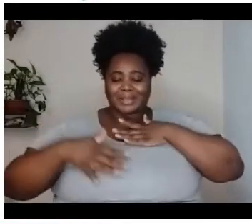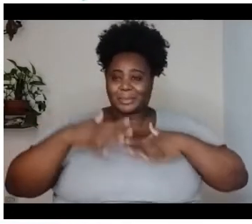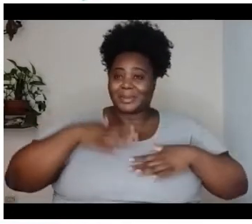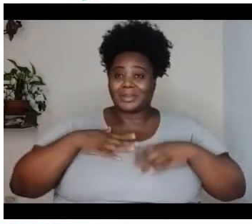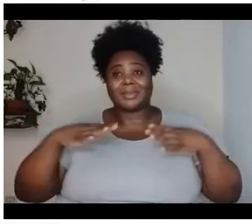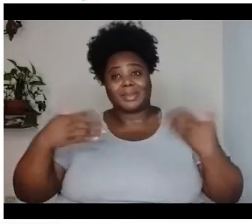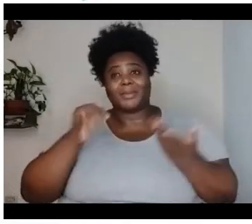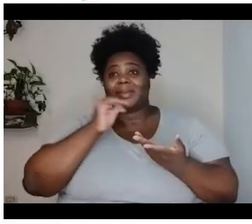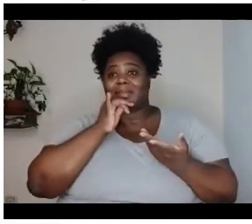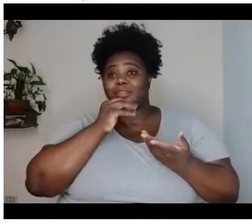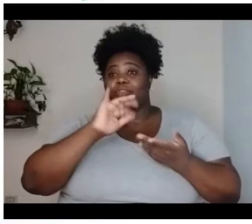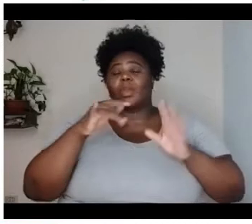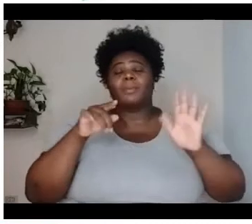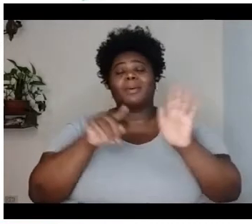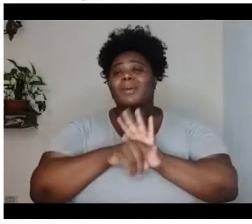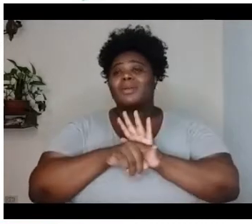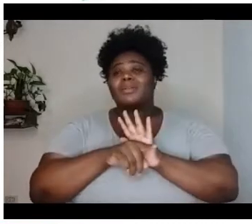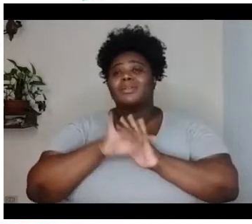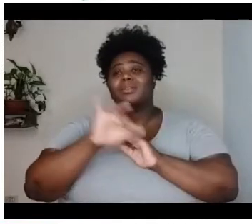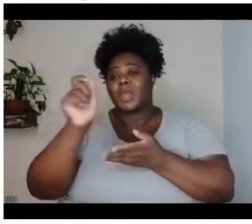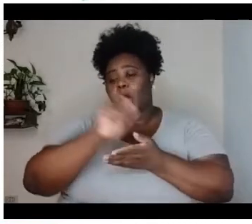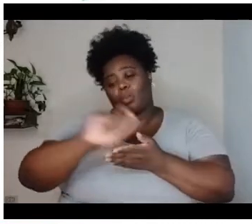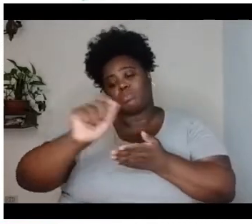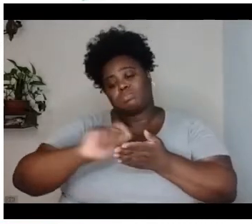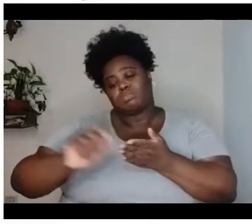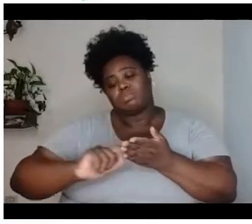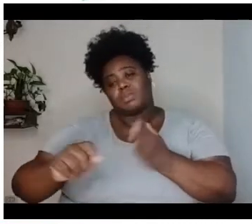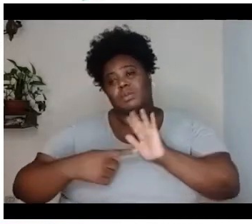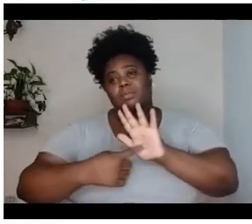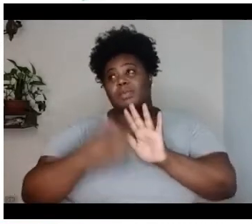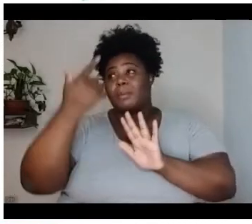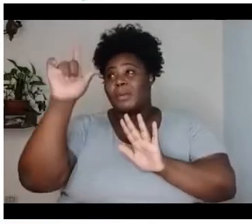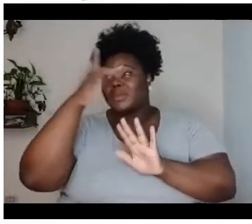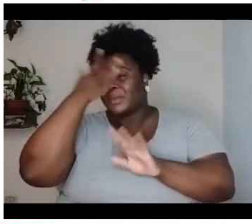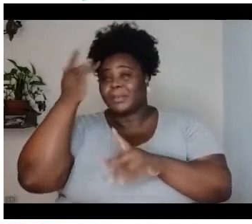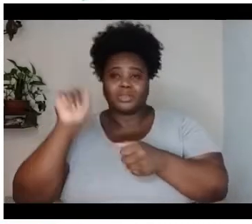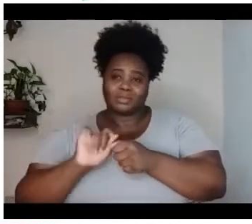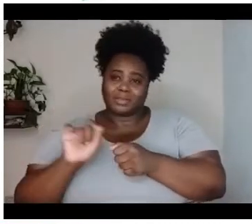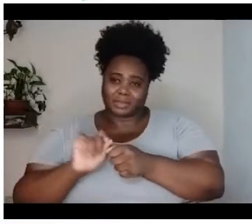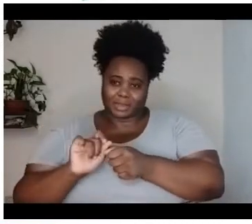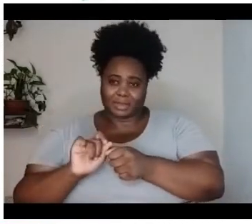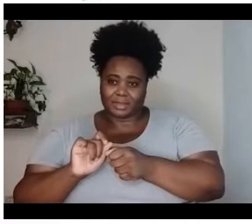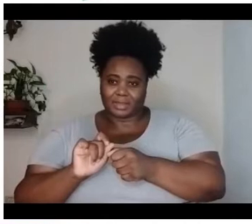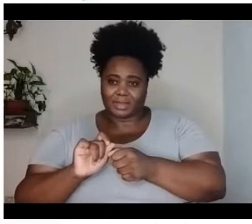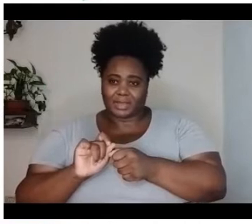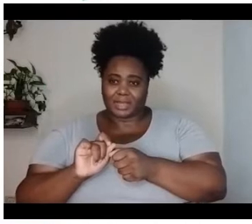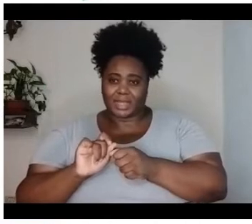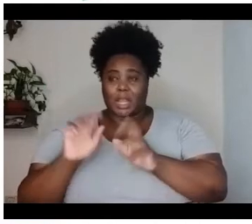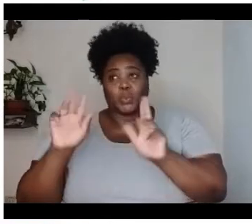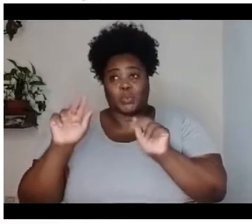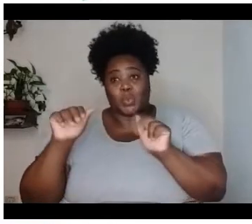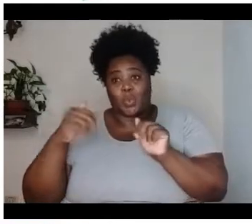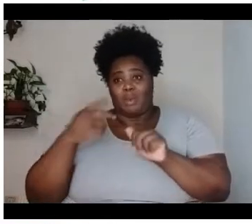exemplo, já me perguntaram se eu escrevo uma performance para outra pessoa fazer, né? Eu não tive ainda essa